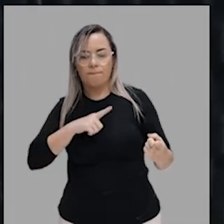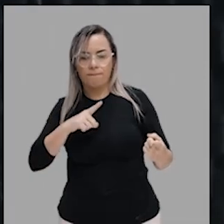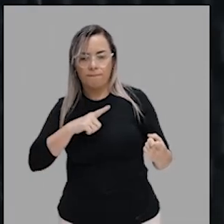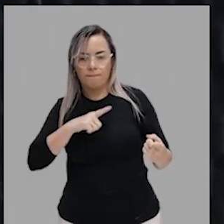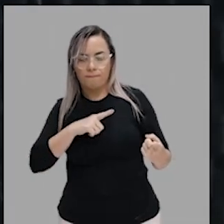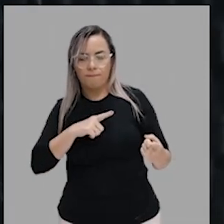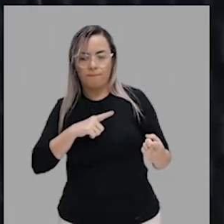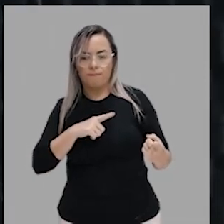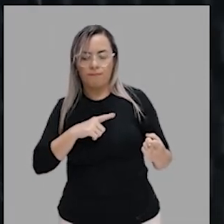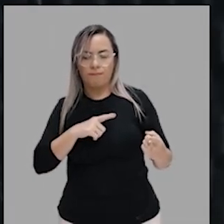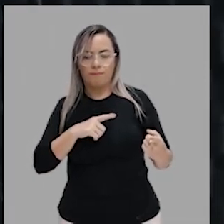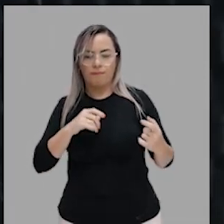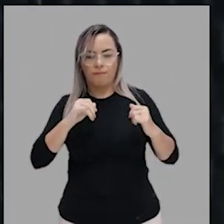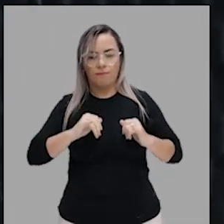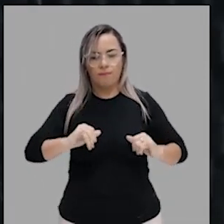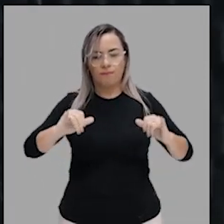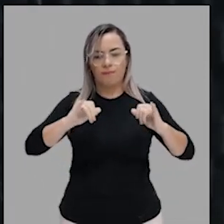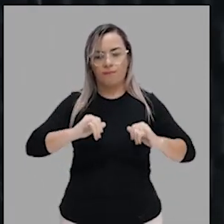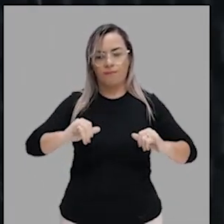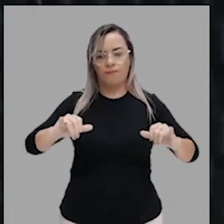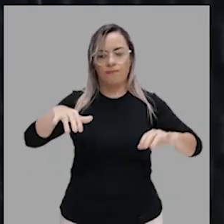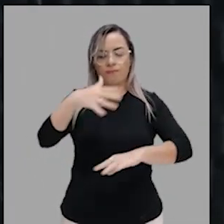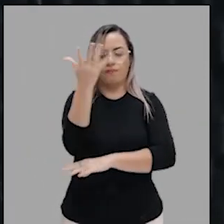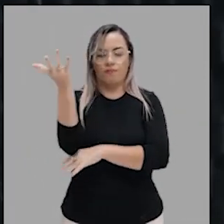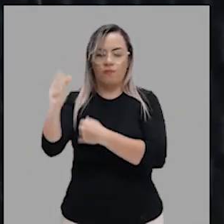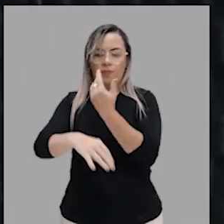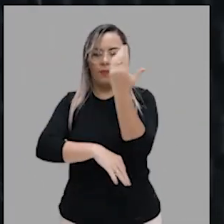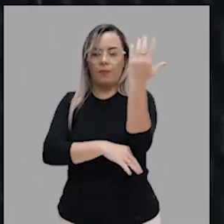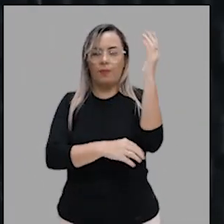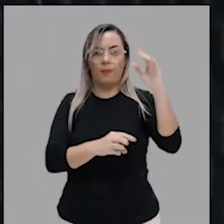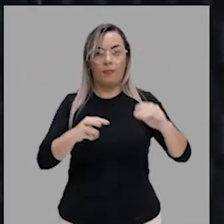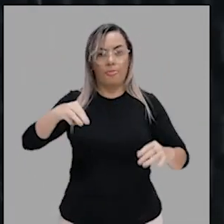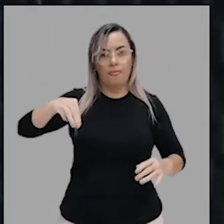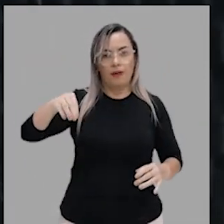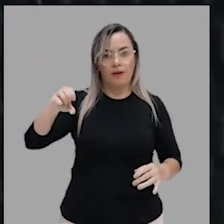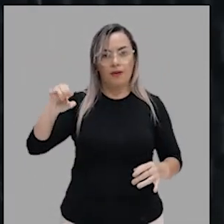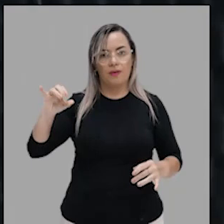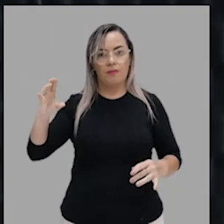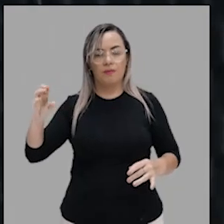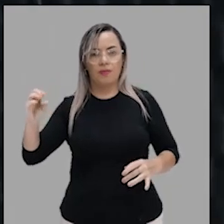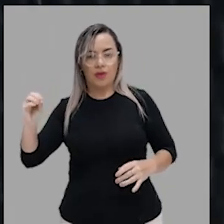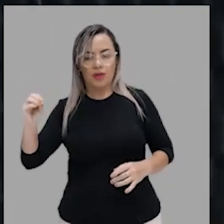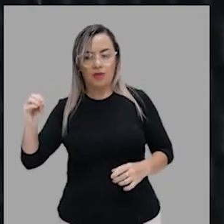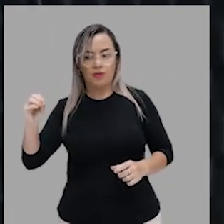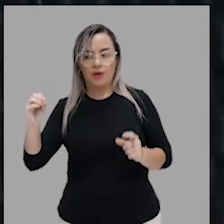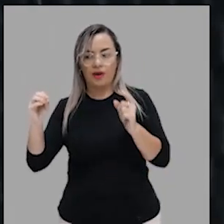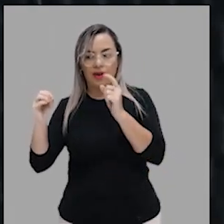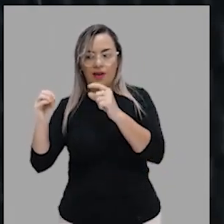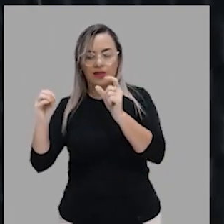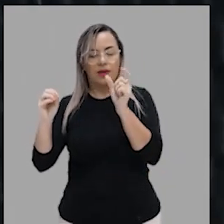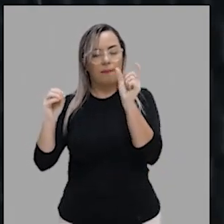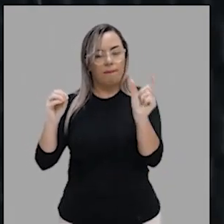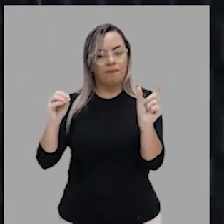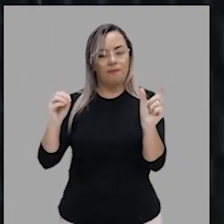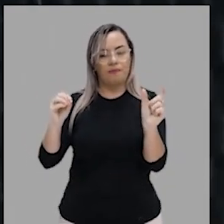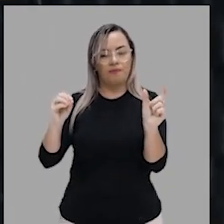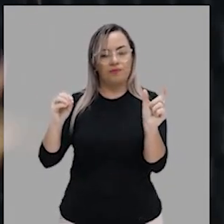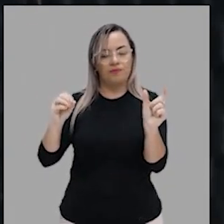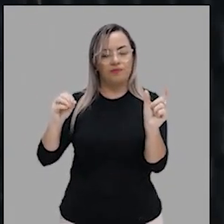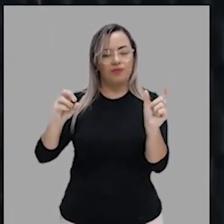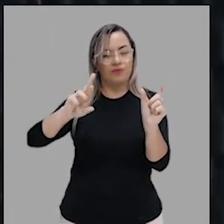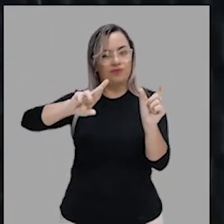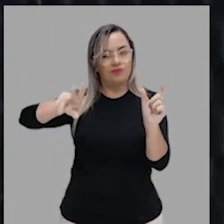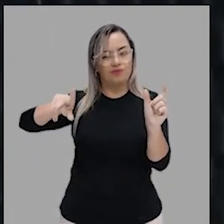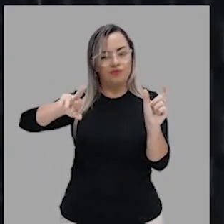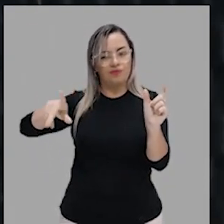meio ambiente. Aí a palavra meio já é outra coisa. É uma parte de uma